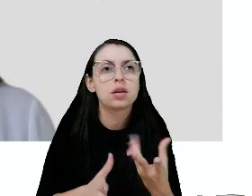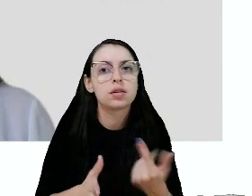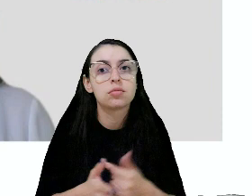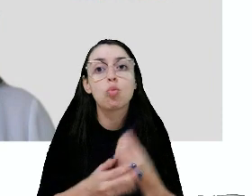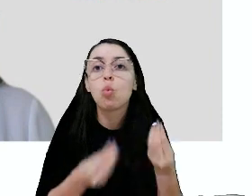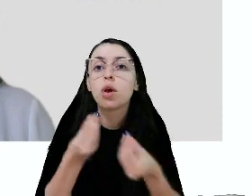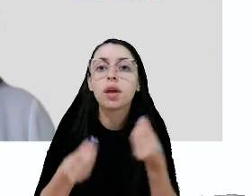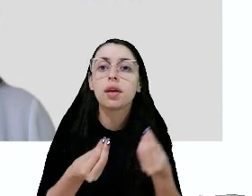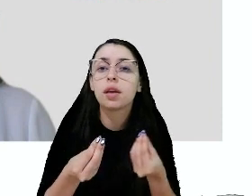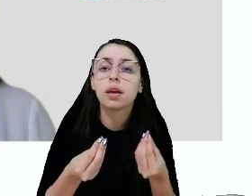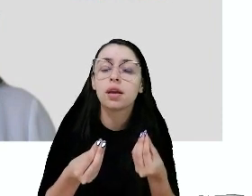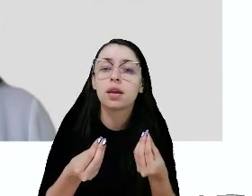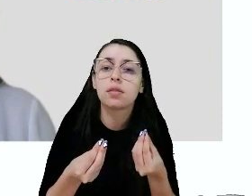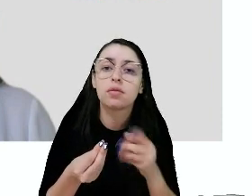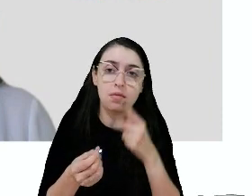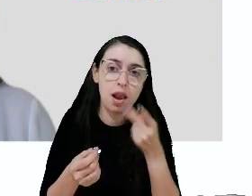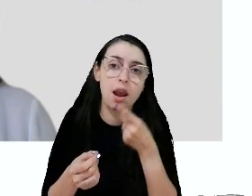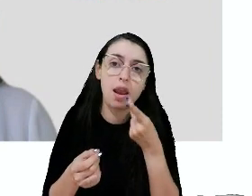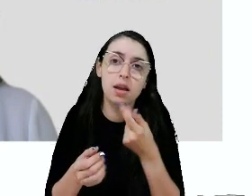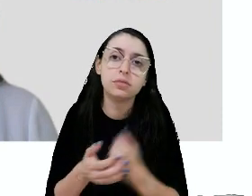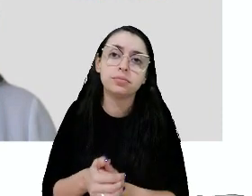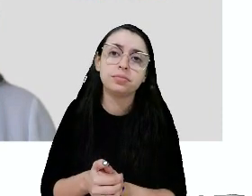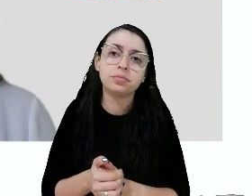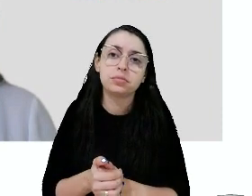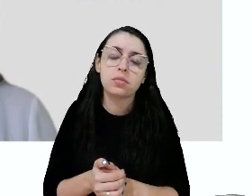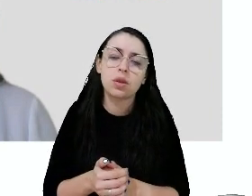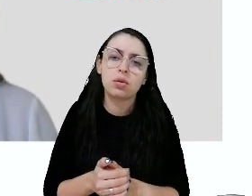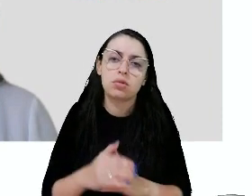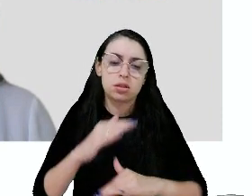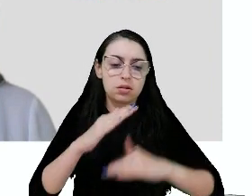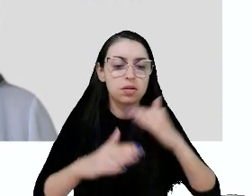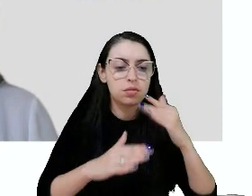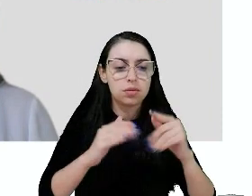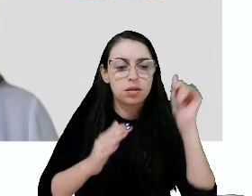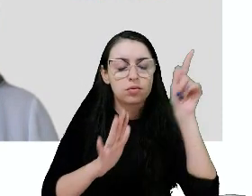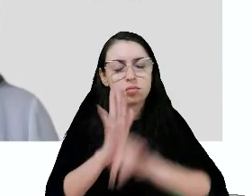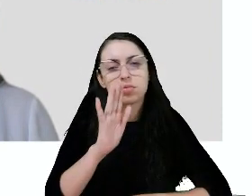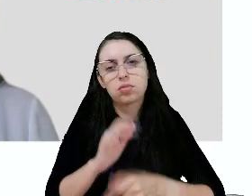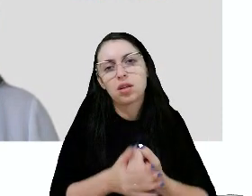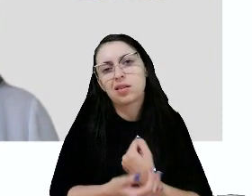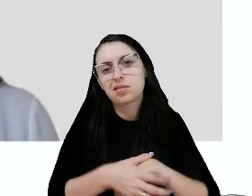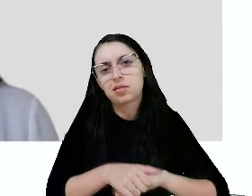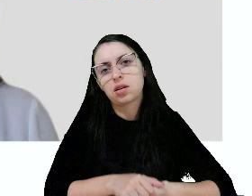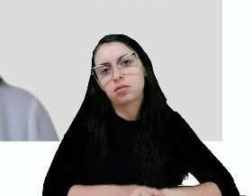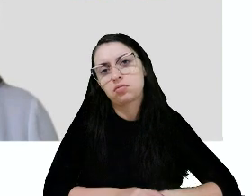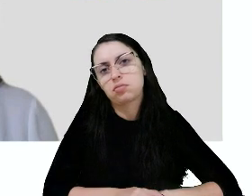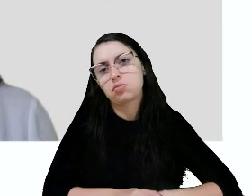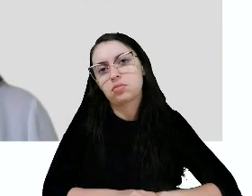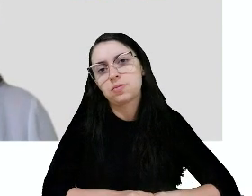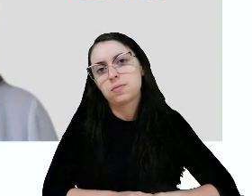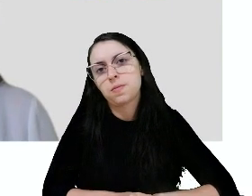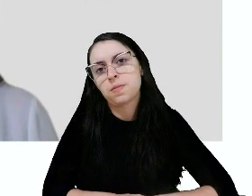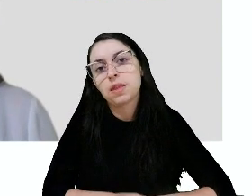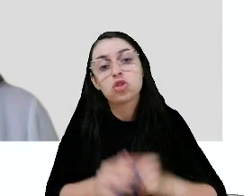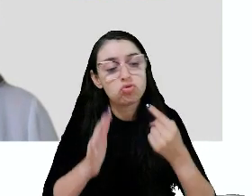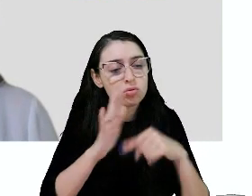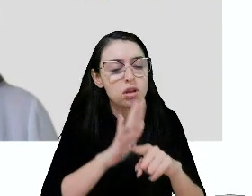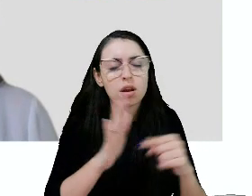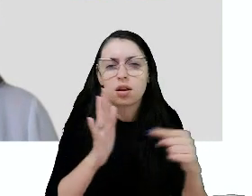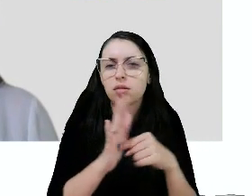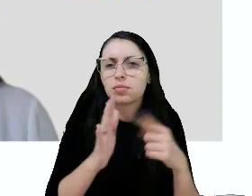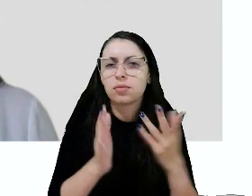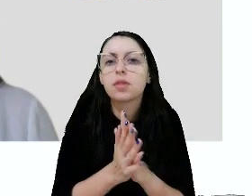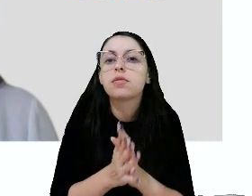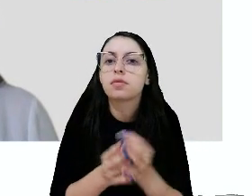da minha parte, o que eu quero dizer, inclusive isso eu considero uma ação que eu esteja fazendo, uma das outras é direto com